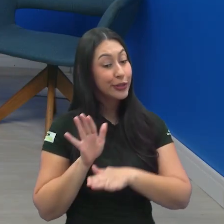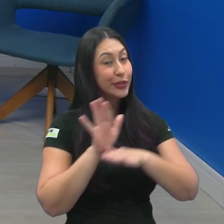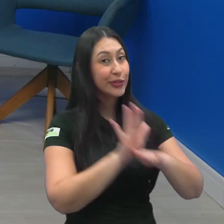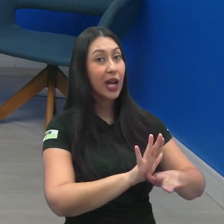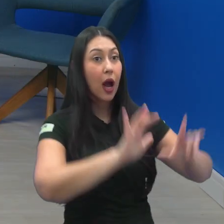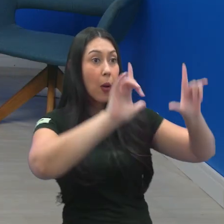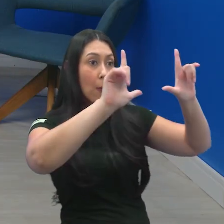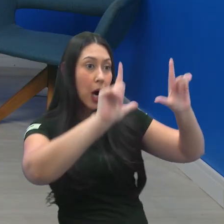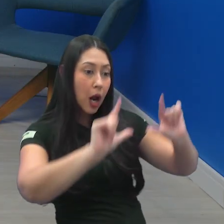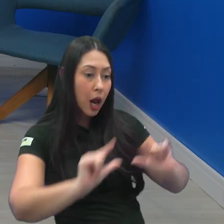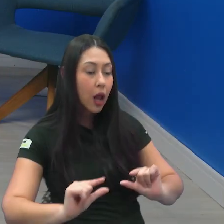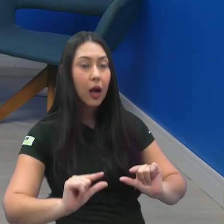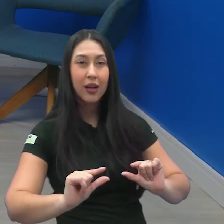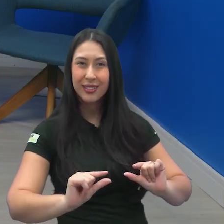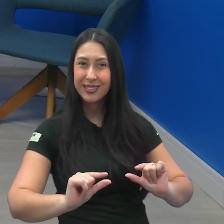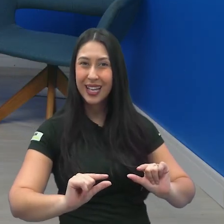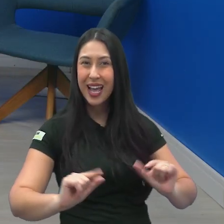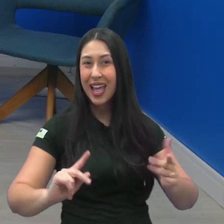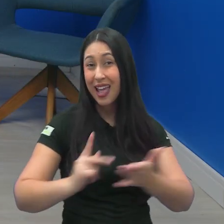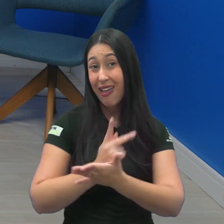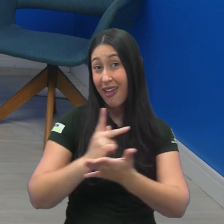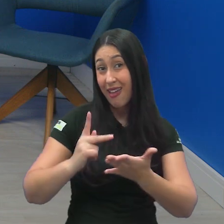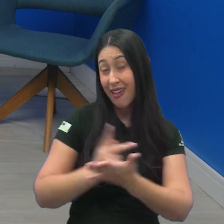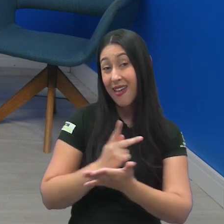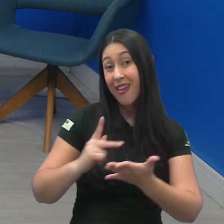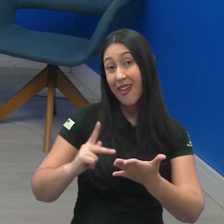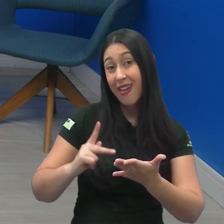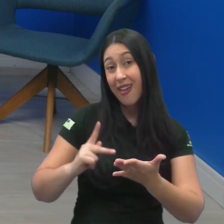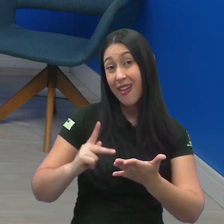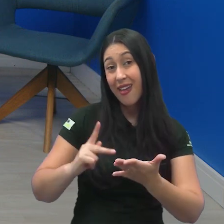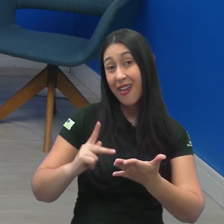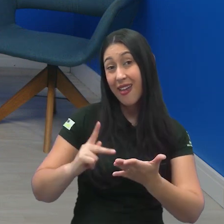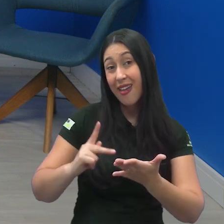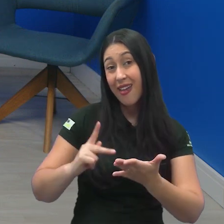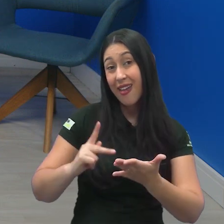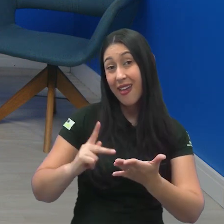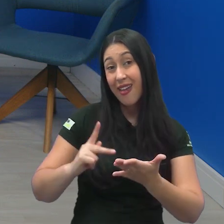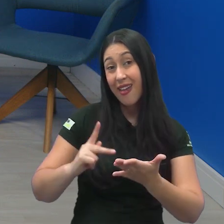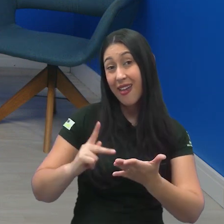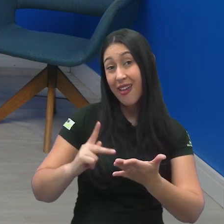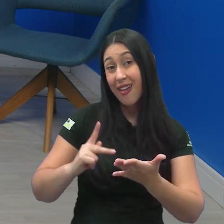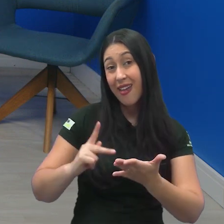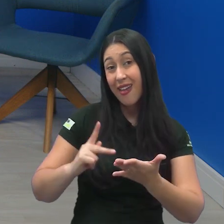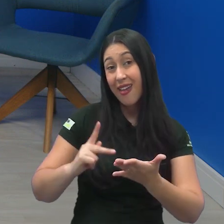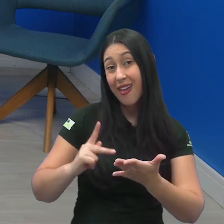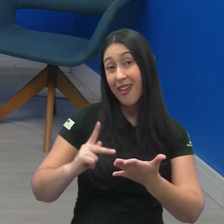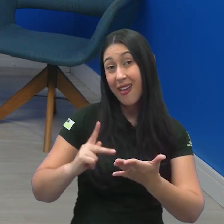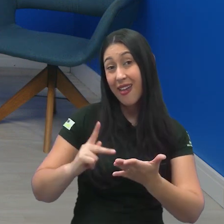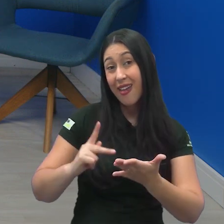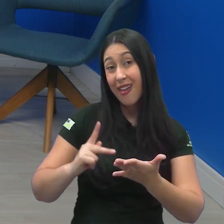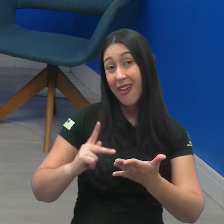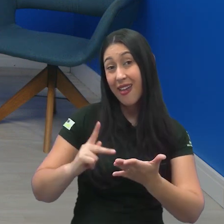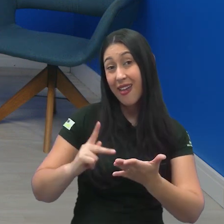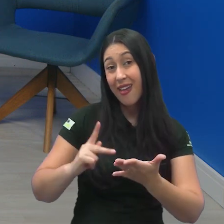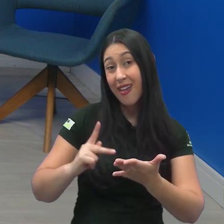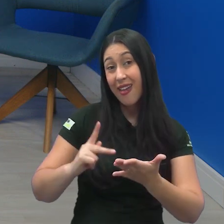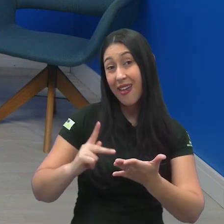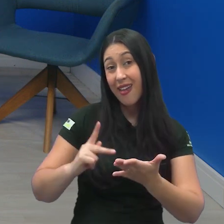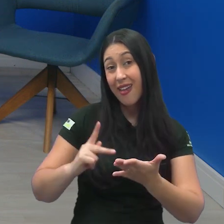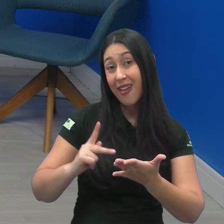a reduzir com o tempo as possibilidades de falhas e erros de gêneros apresentadas pelas ferramentas de IA,